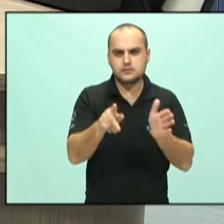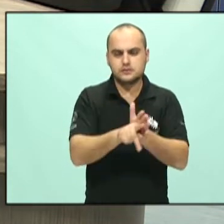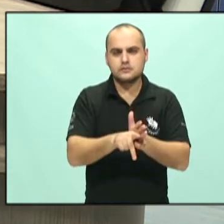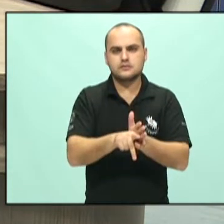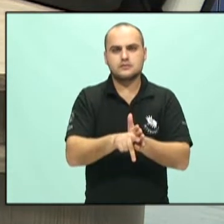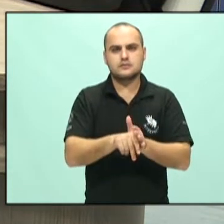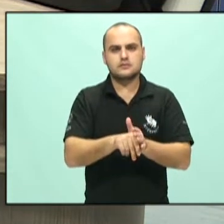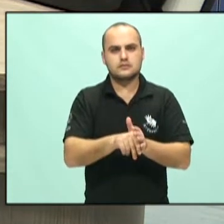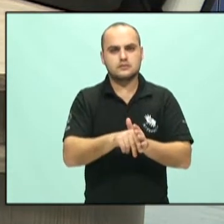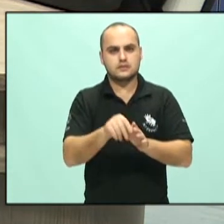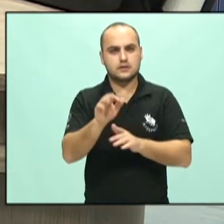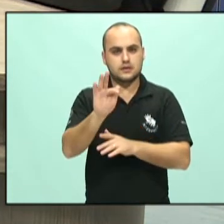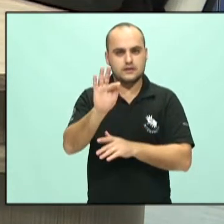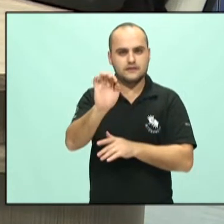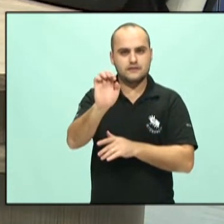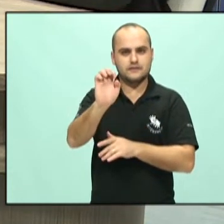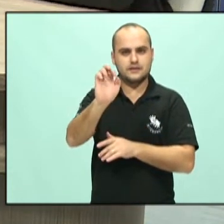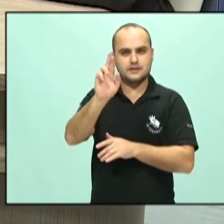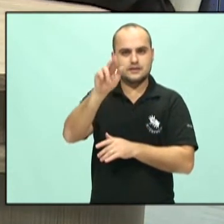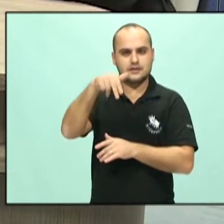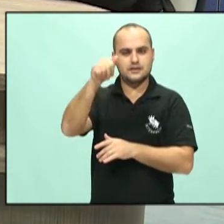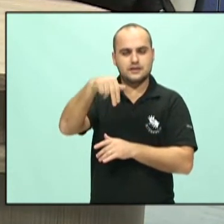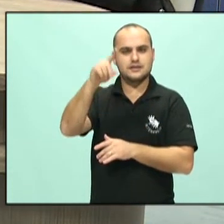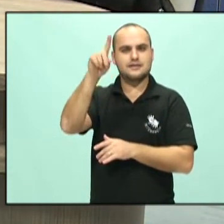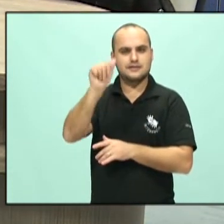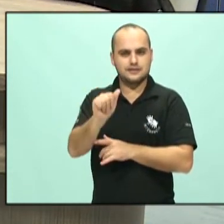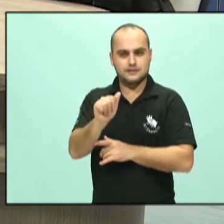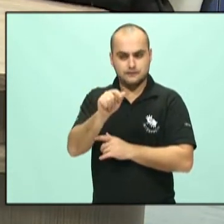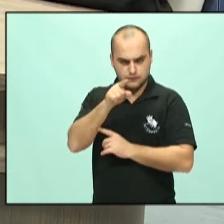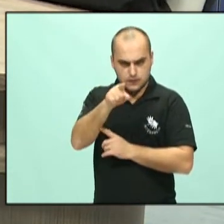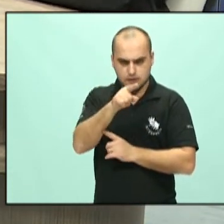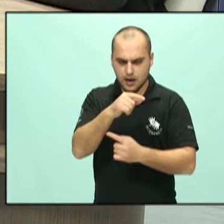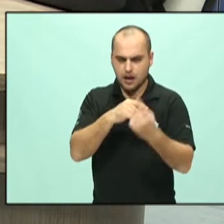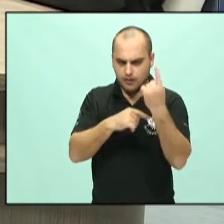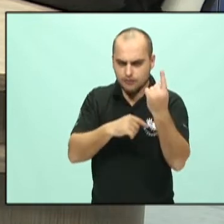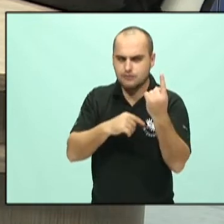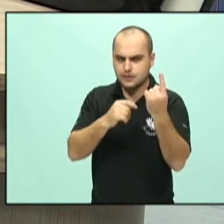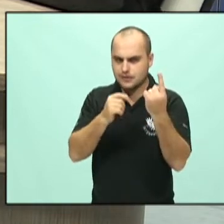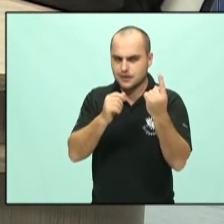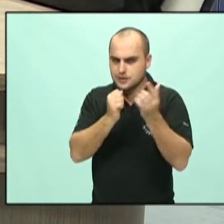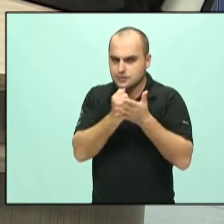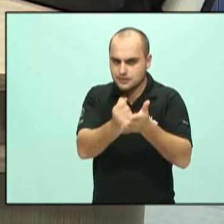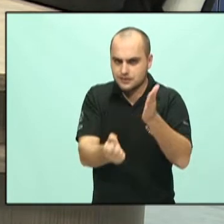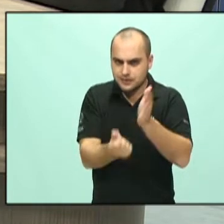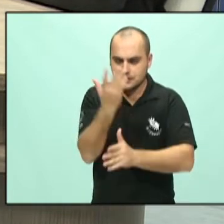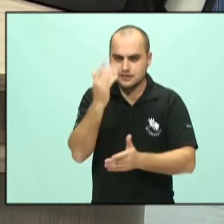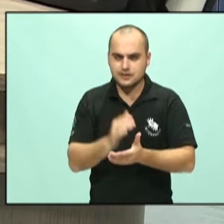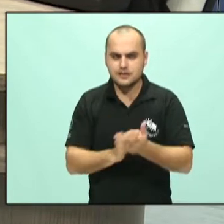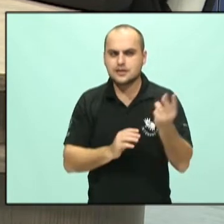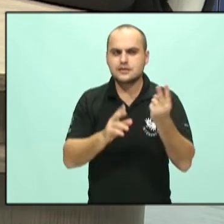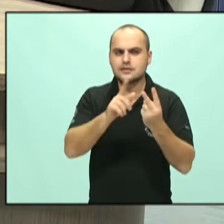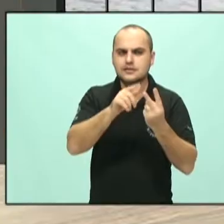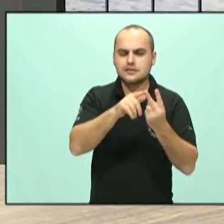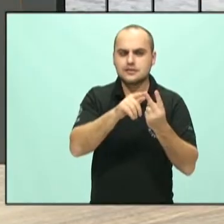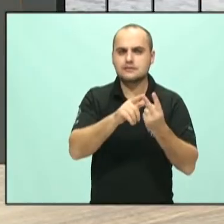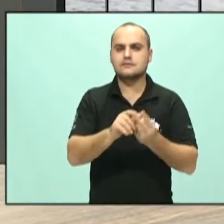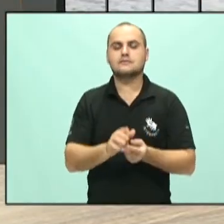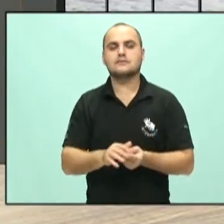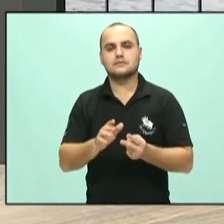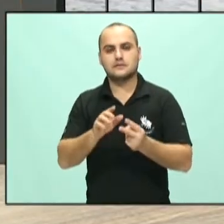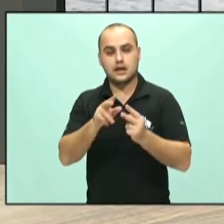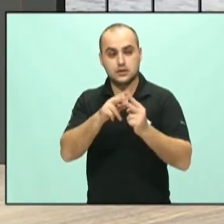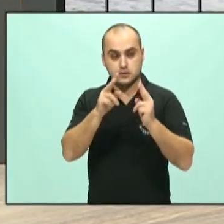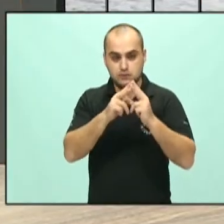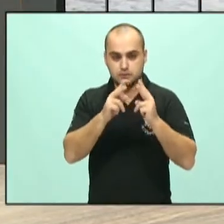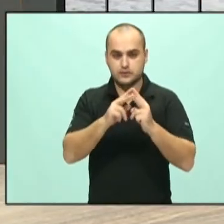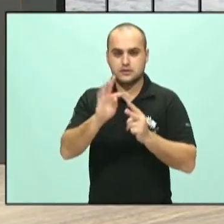do trabalho da Fernanda. Ela é uma das autoras, isso, né? Vamos destacar. Quem isso, que é? Que a minha dupla foi a Tana Fagundes. Em dupla. Né?